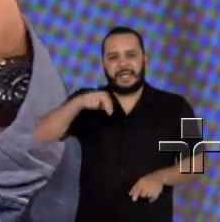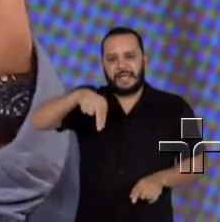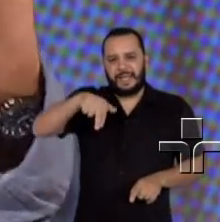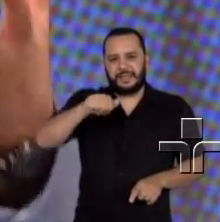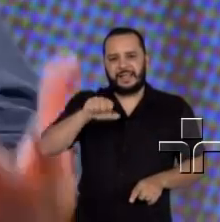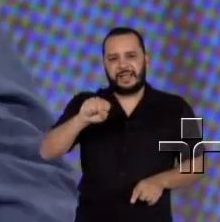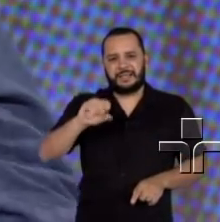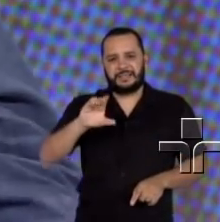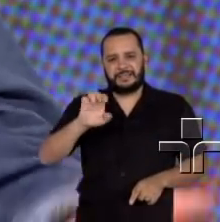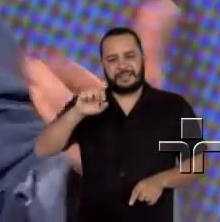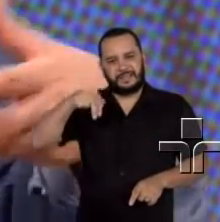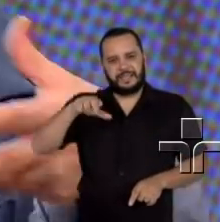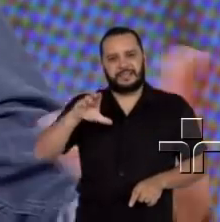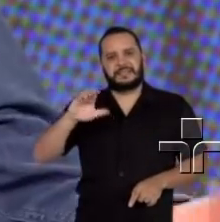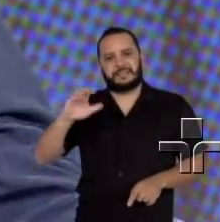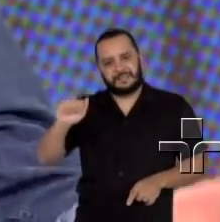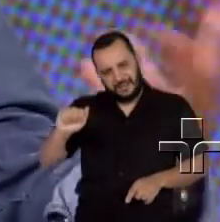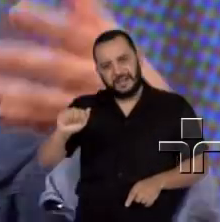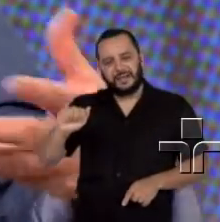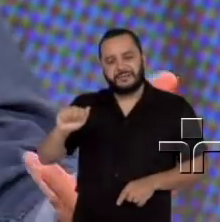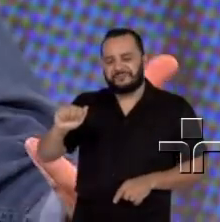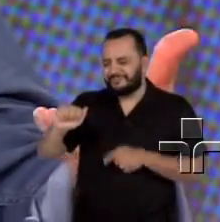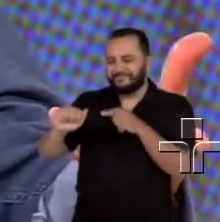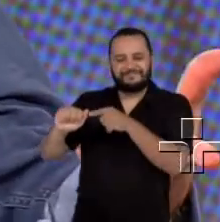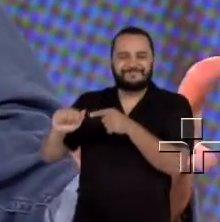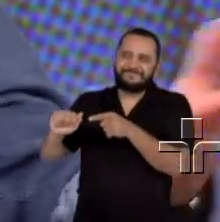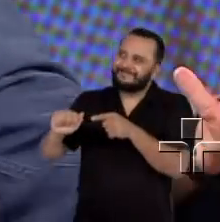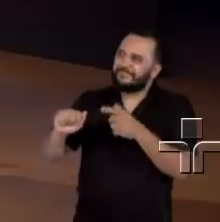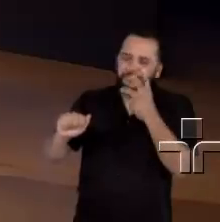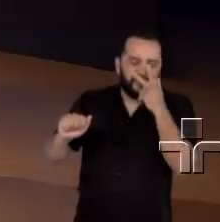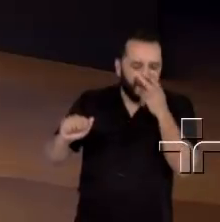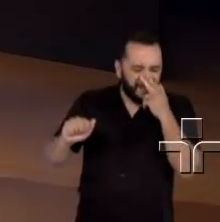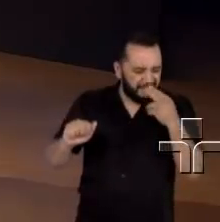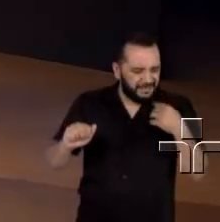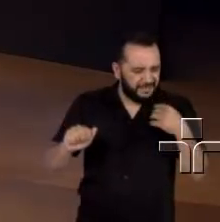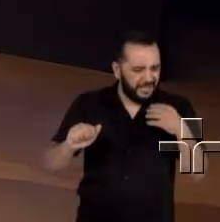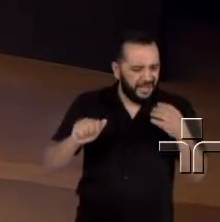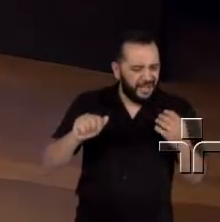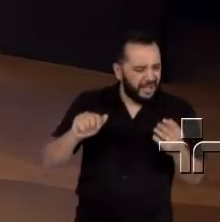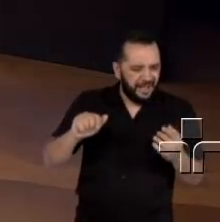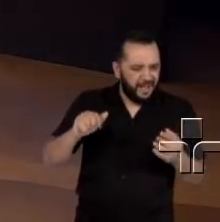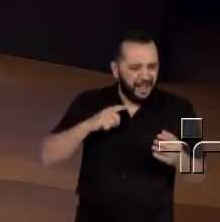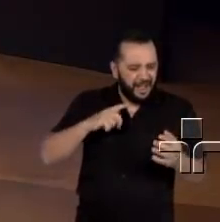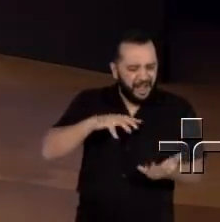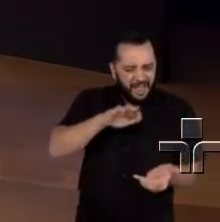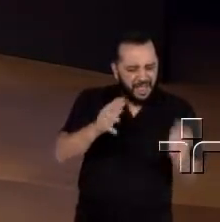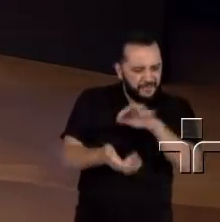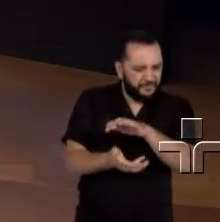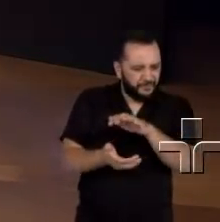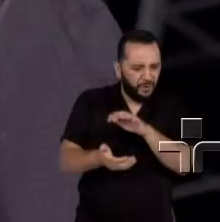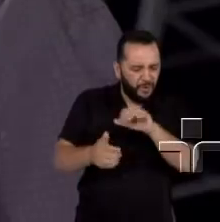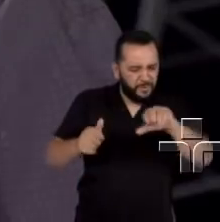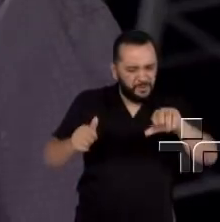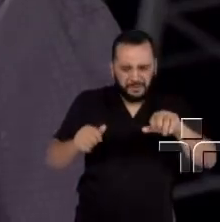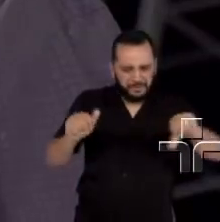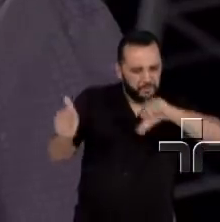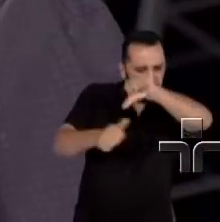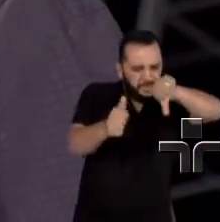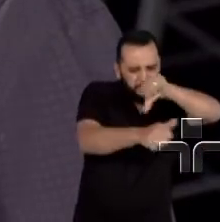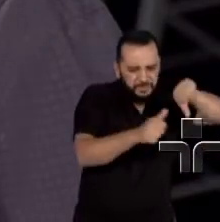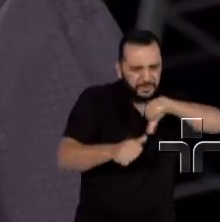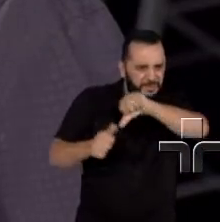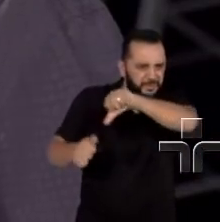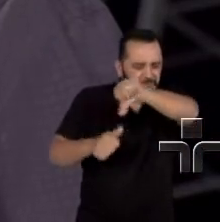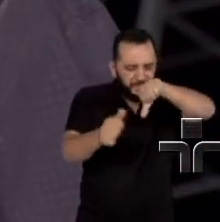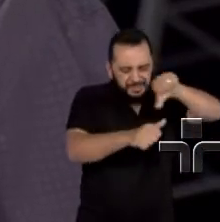angustiou excessivamente o homem nunca mais deixou de ser barroco. Lembro do teu tio dar uma aula aqui na TV Cultura,